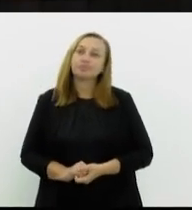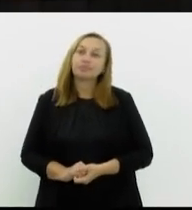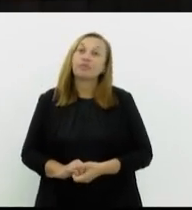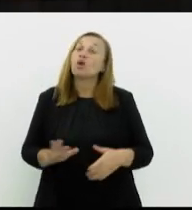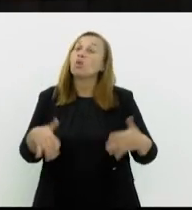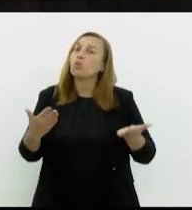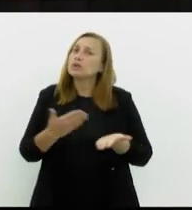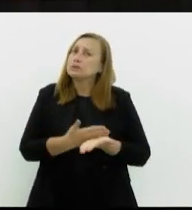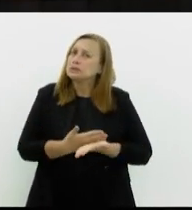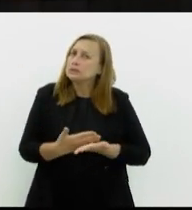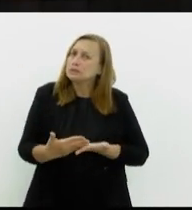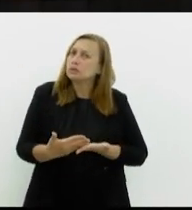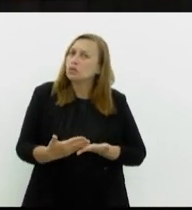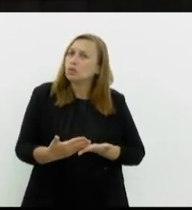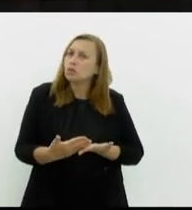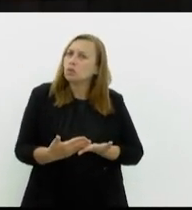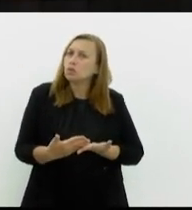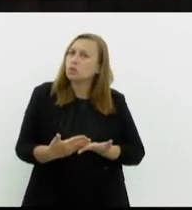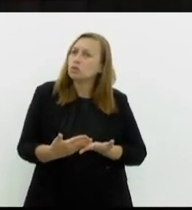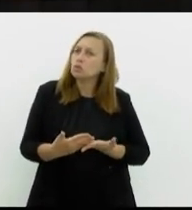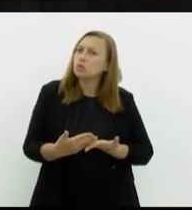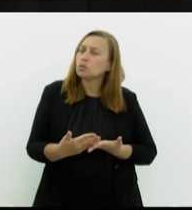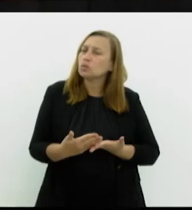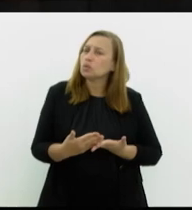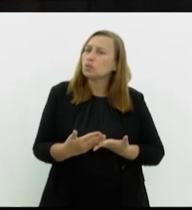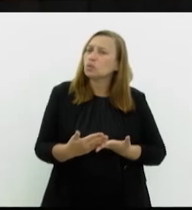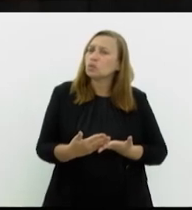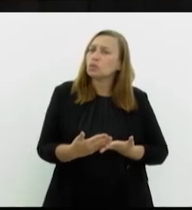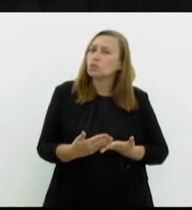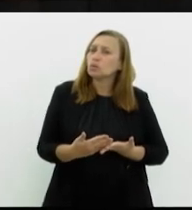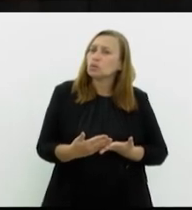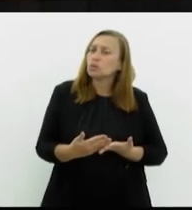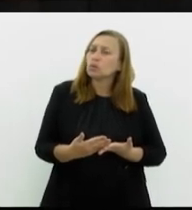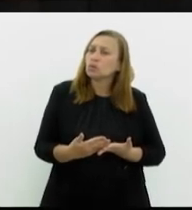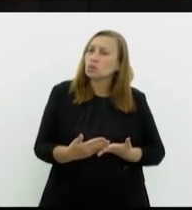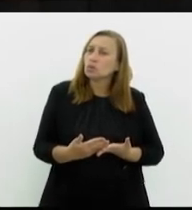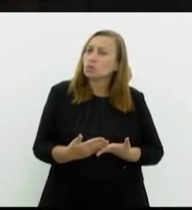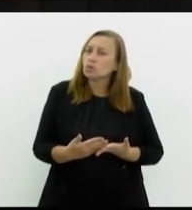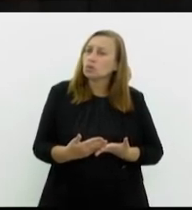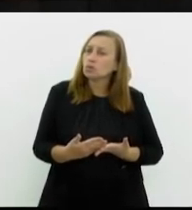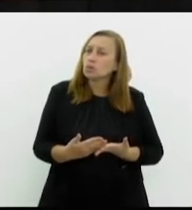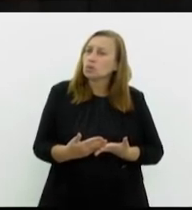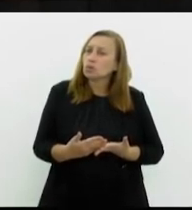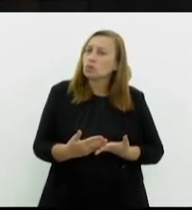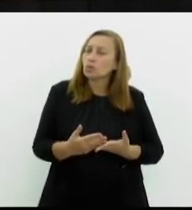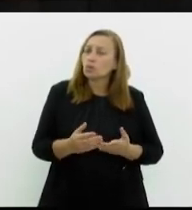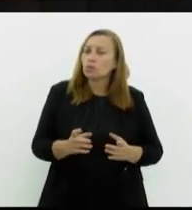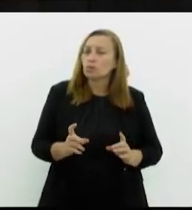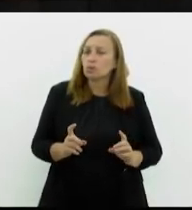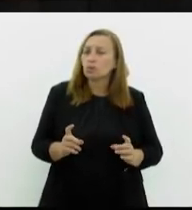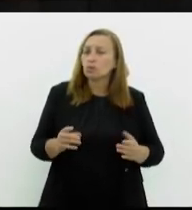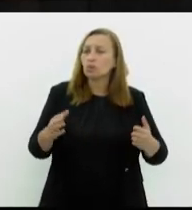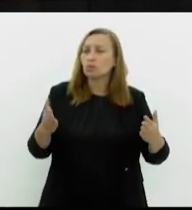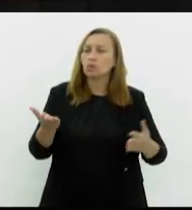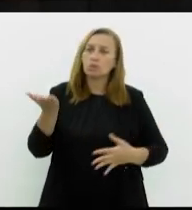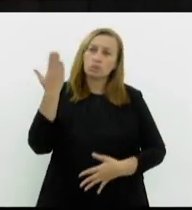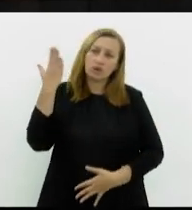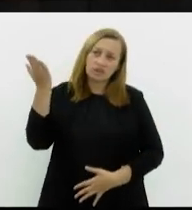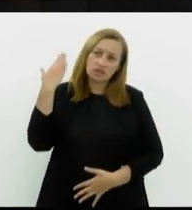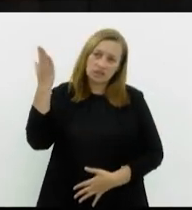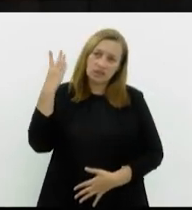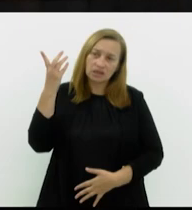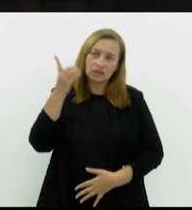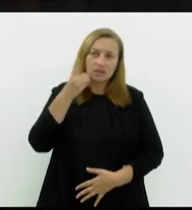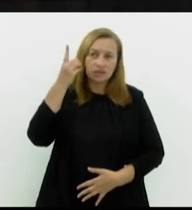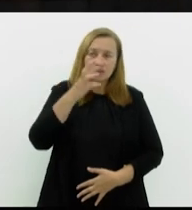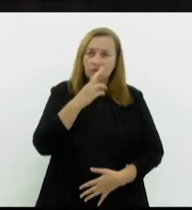Quando começou o mandato pretérito, e deputado Amorim estava aqui, um